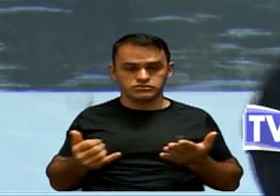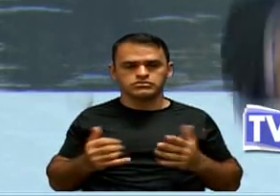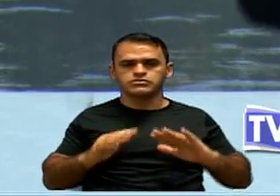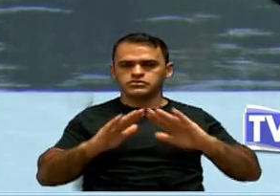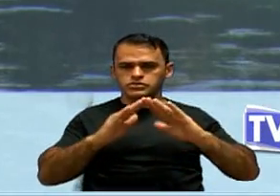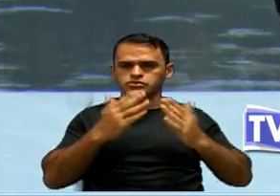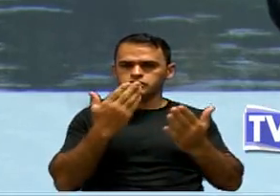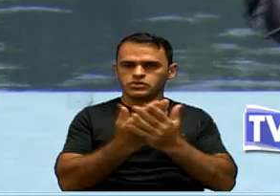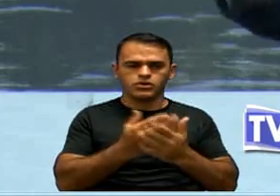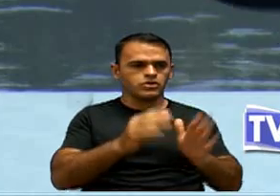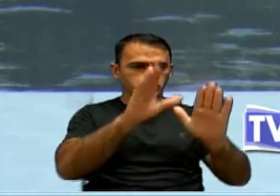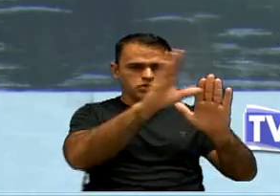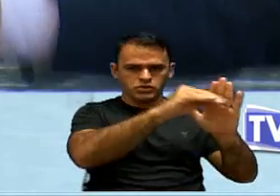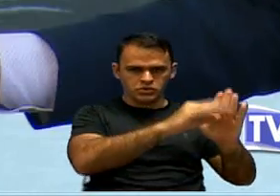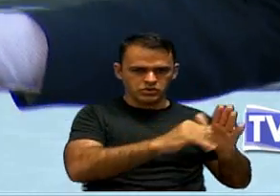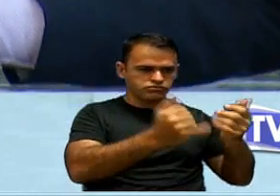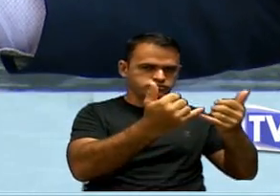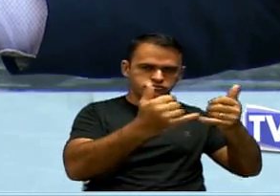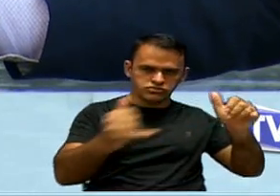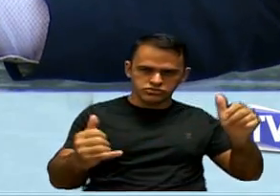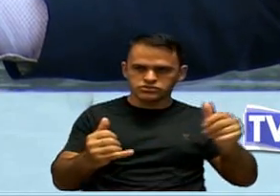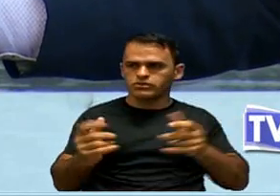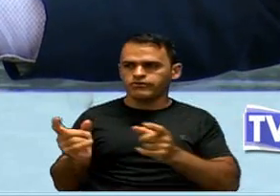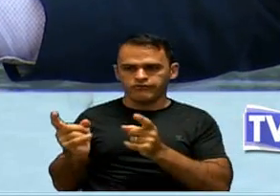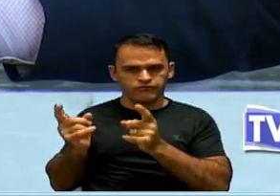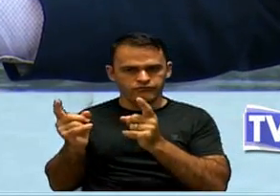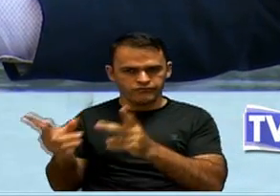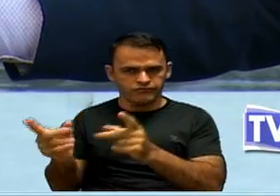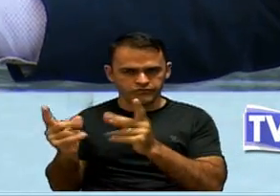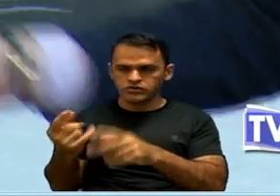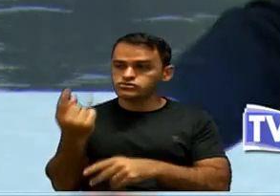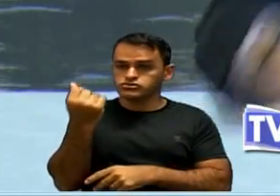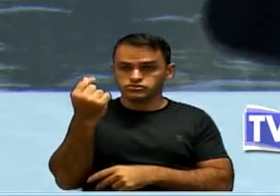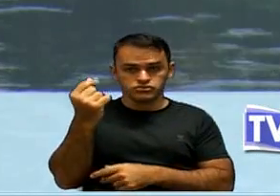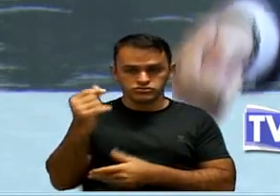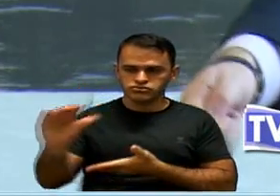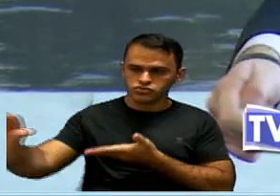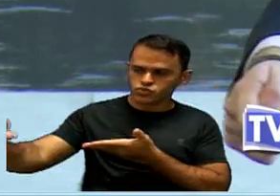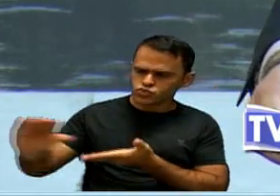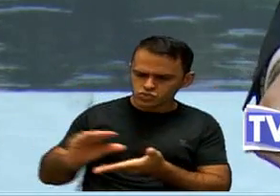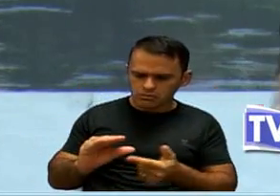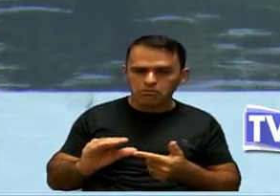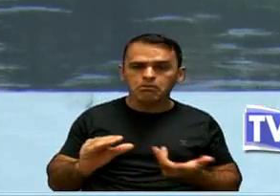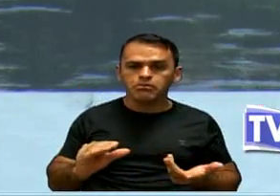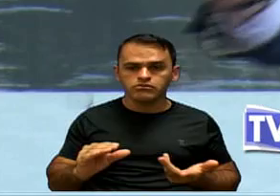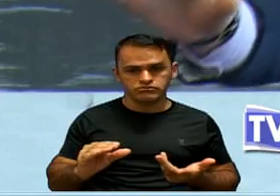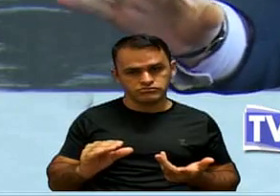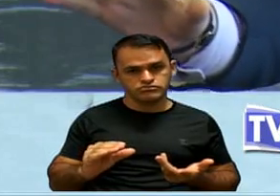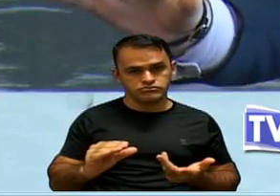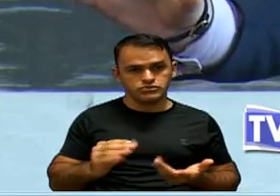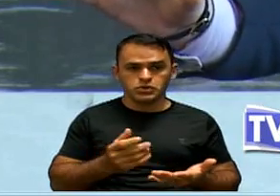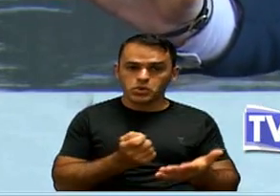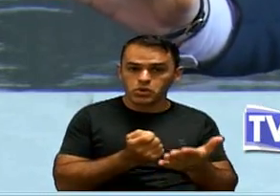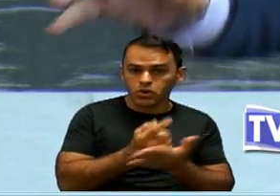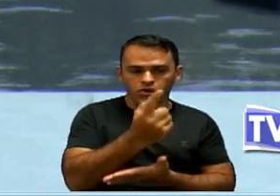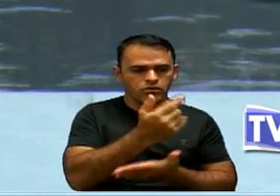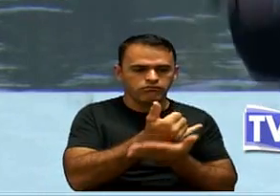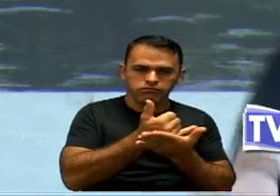na escola, rouba esse cabo, vende para o mercado clandestino para comprar crack. A verdade é essa.